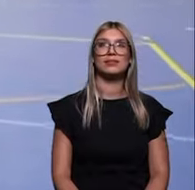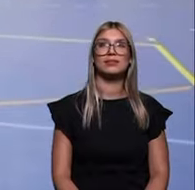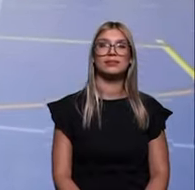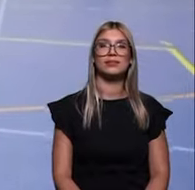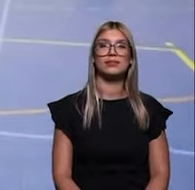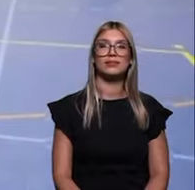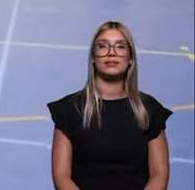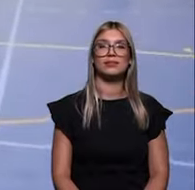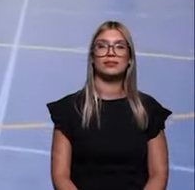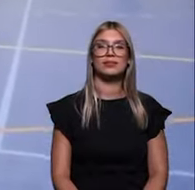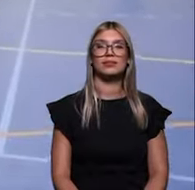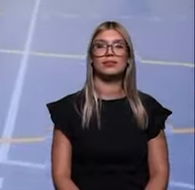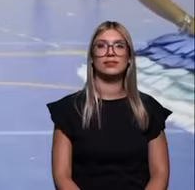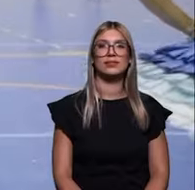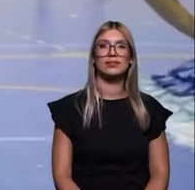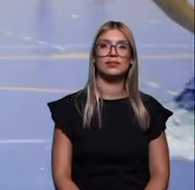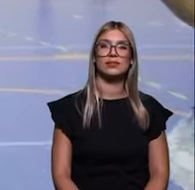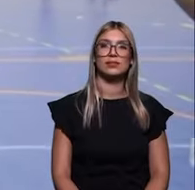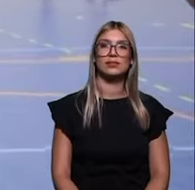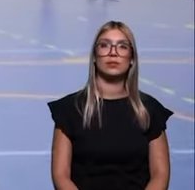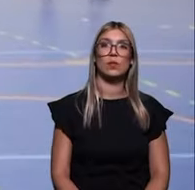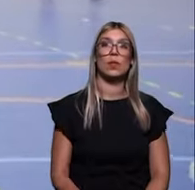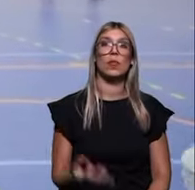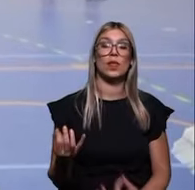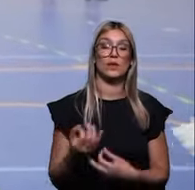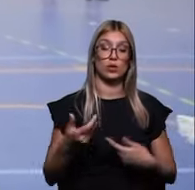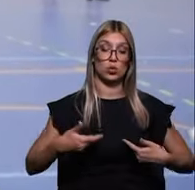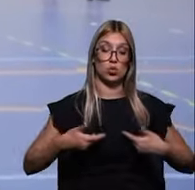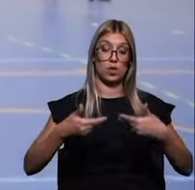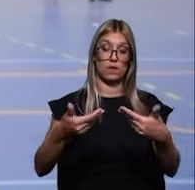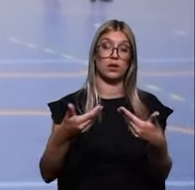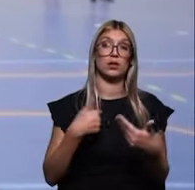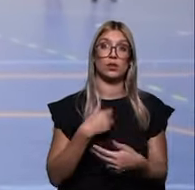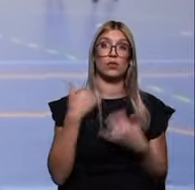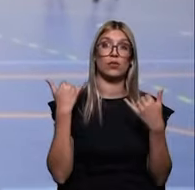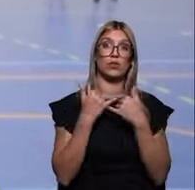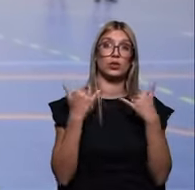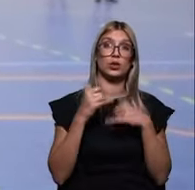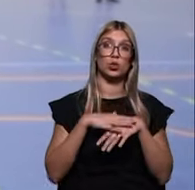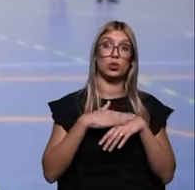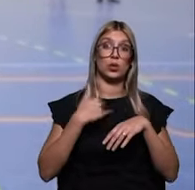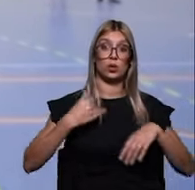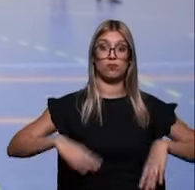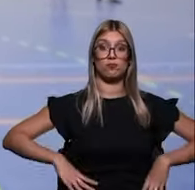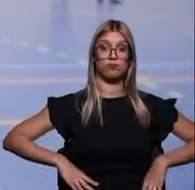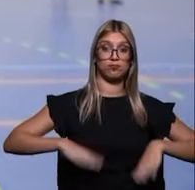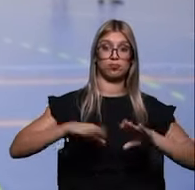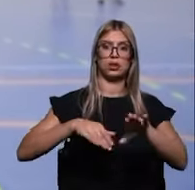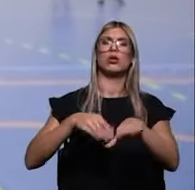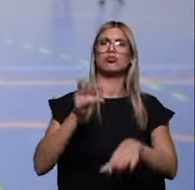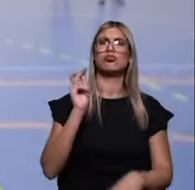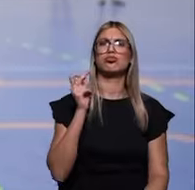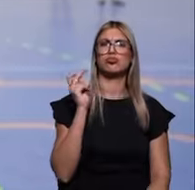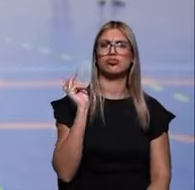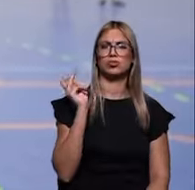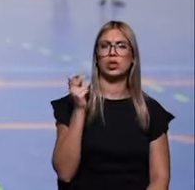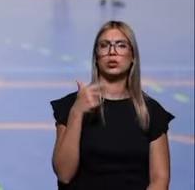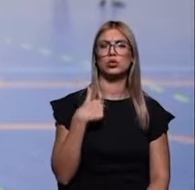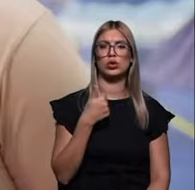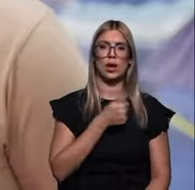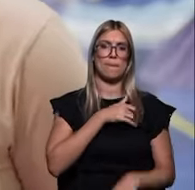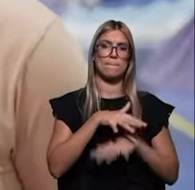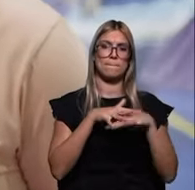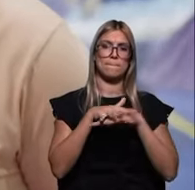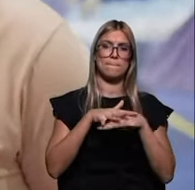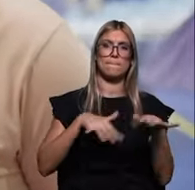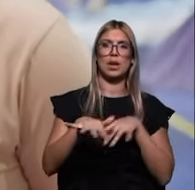quando entoa seu pregão. Quando o convite me foi feito, fica muito feliz, porque eu sou marchante há alguns anos já e é o meu bairro. Portanto,